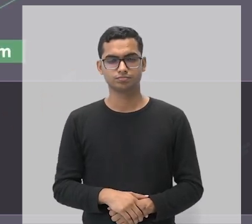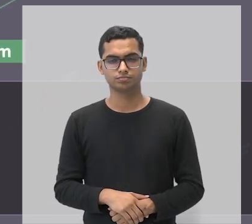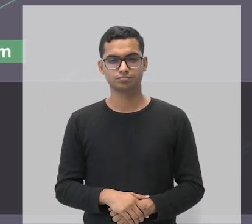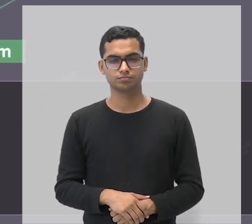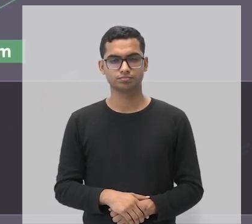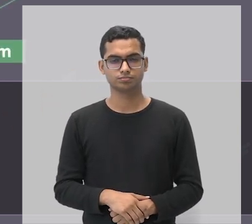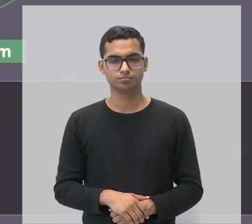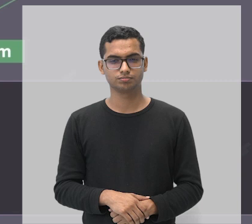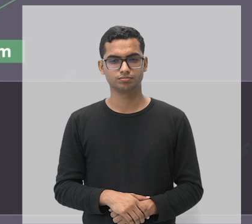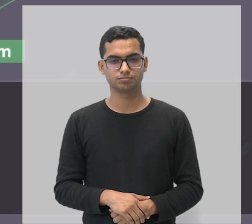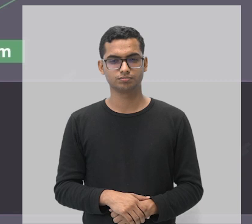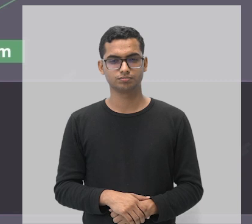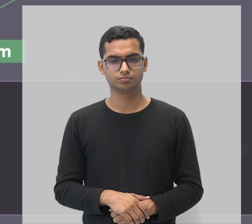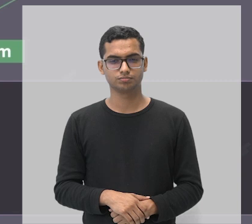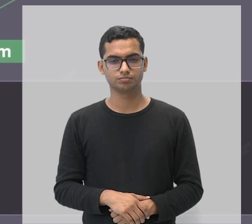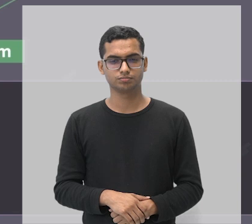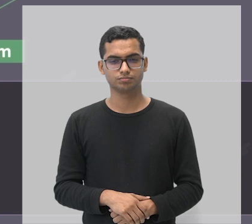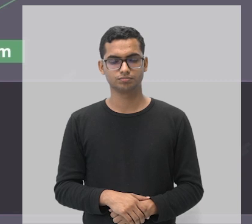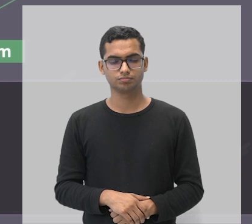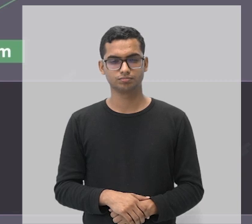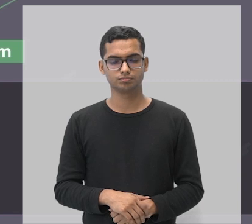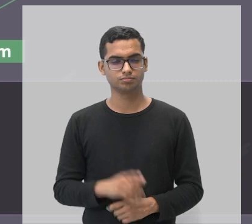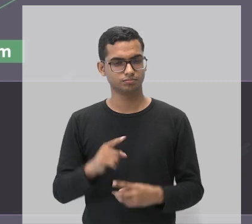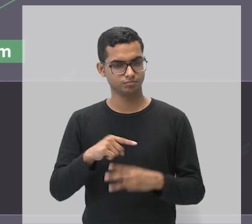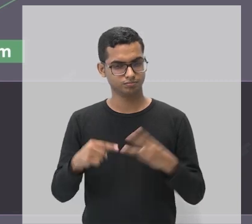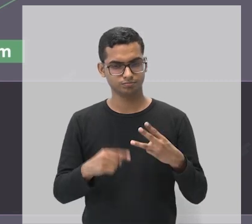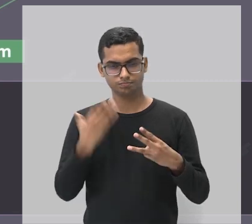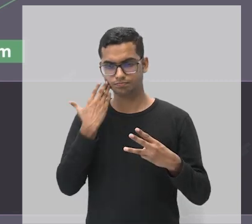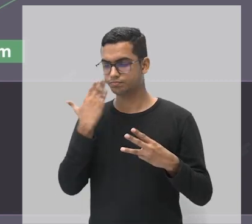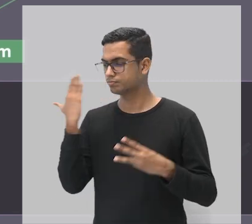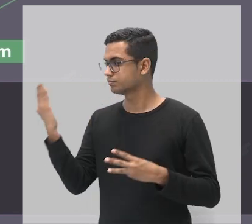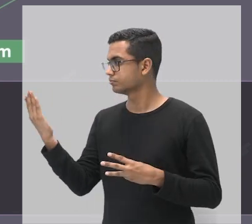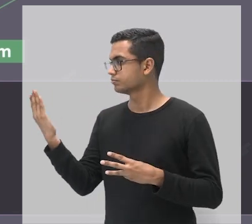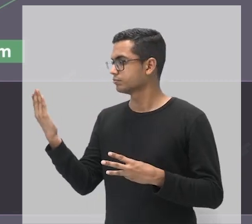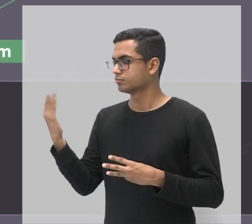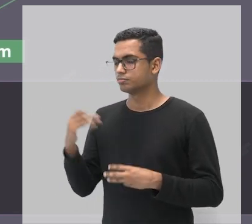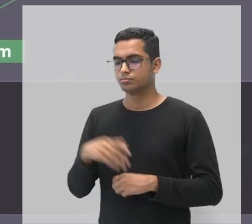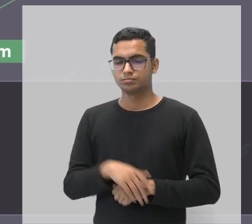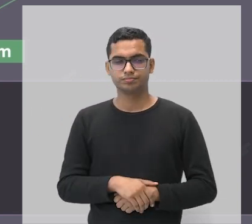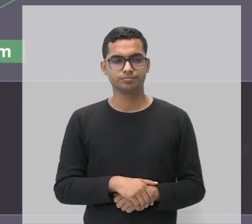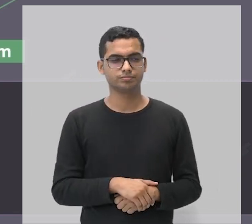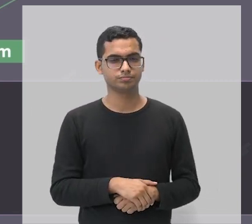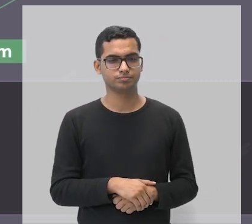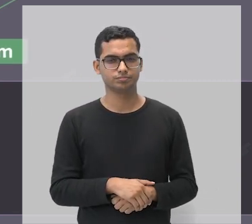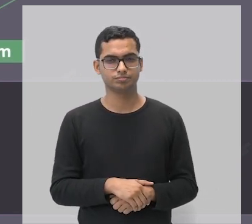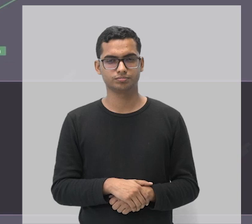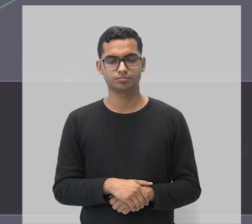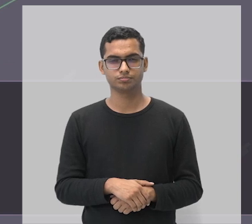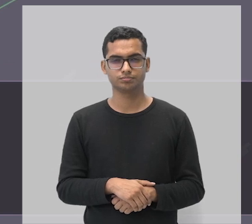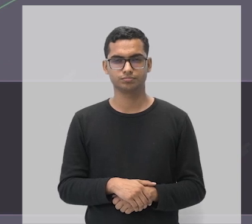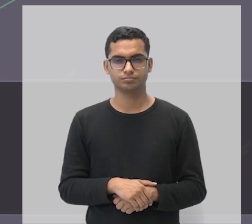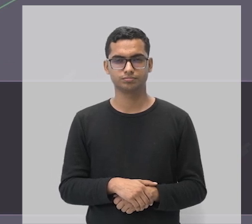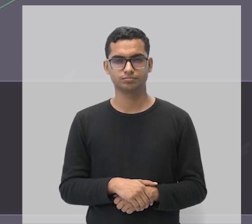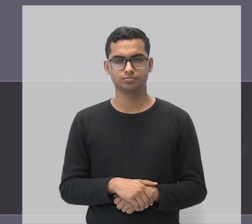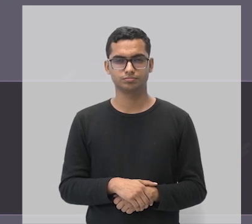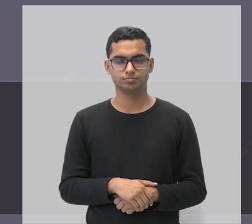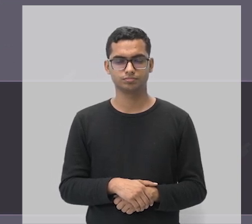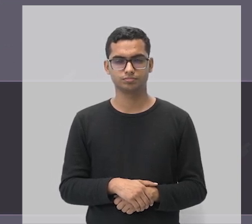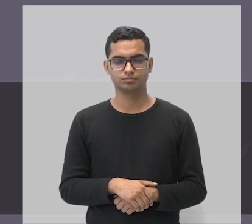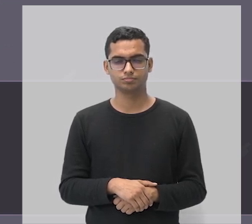certo? 50 metros de comprimento, 25 de largura, 3 metros de profundidade.